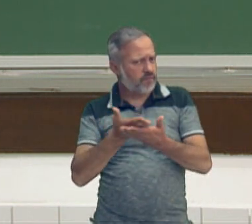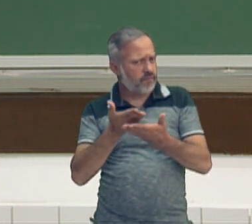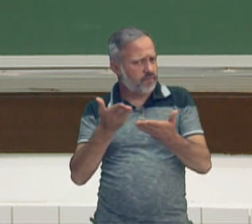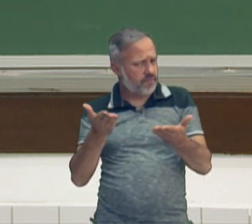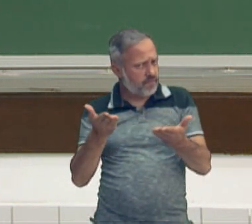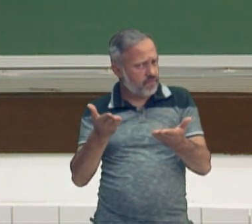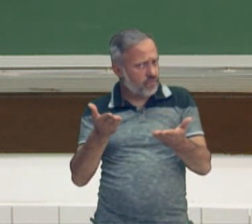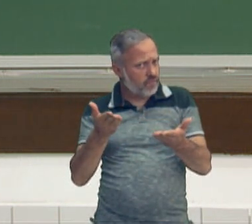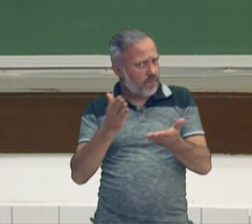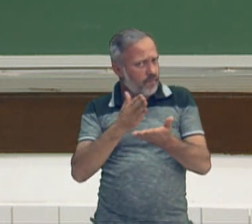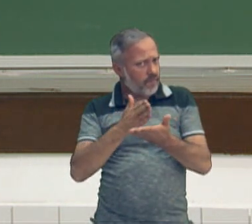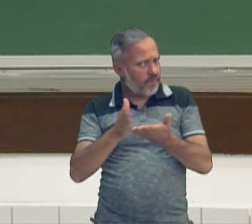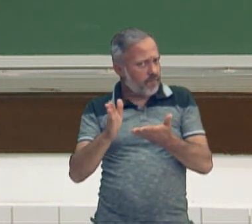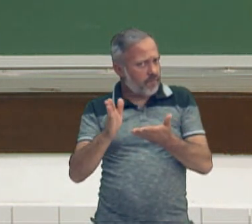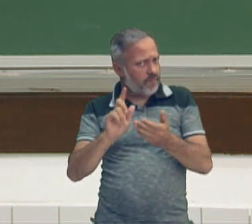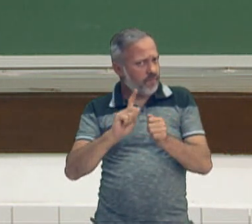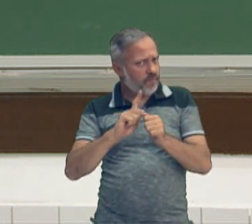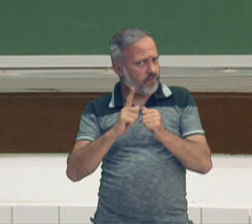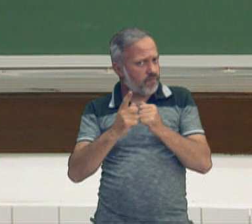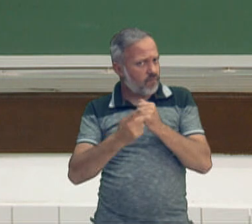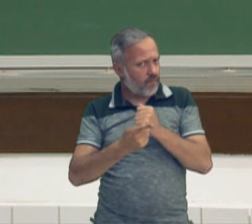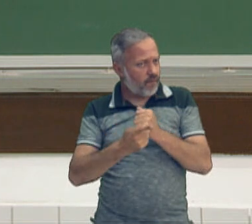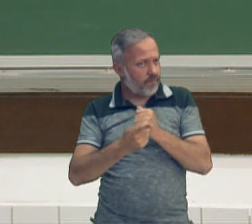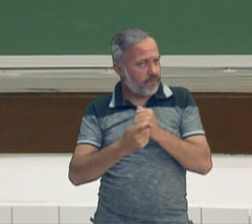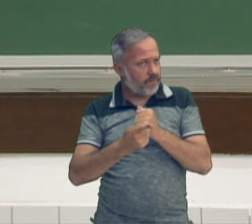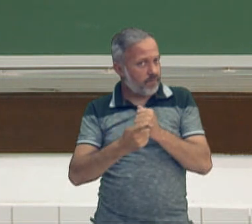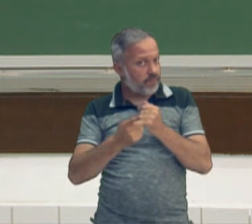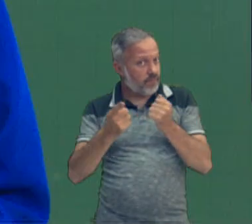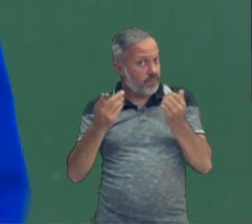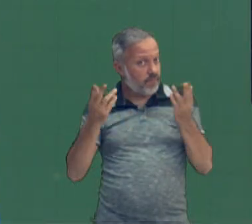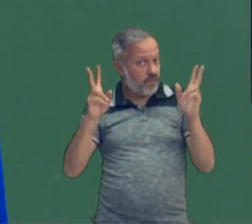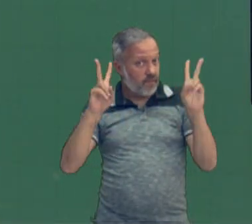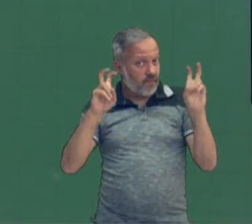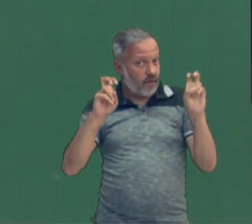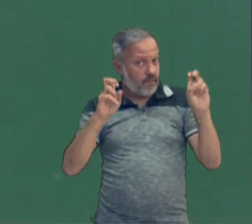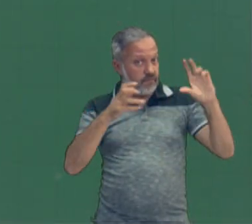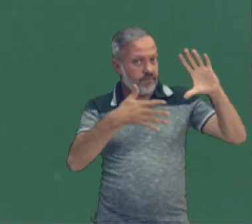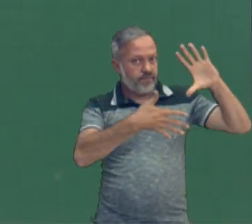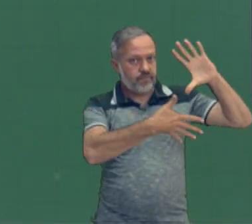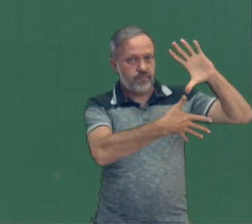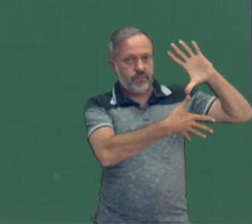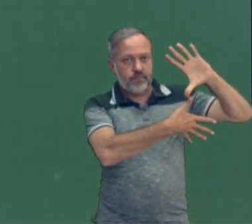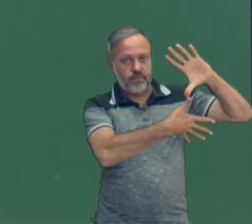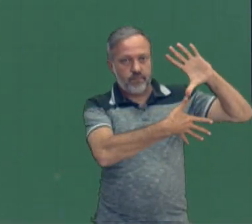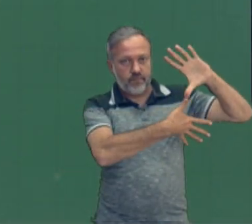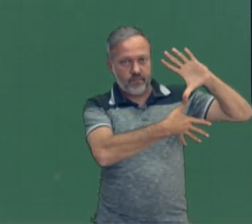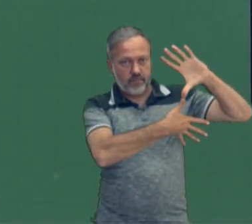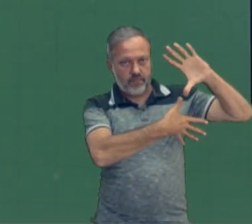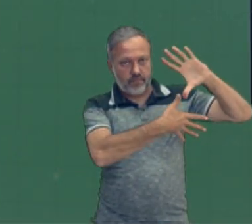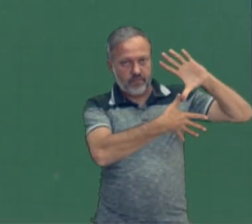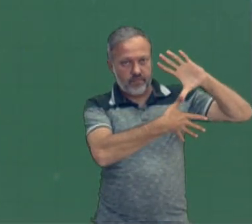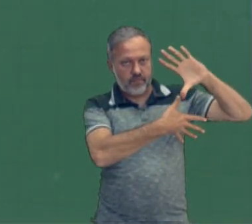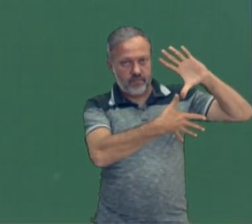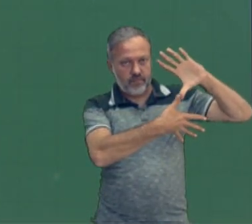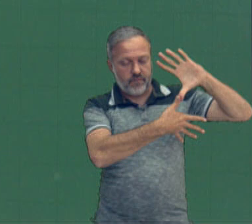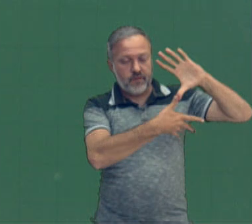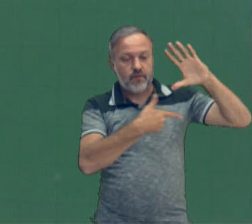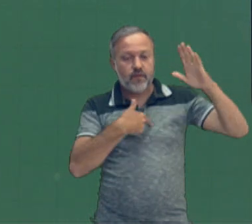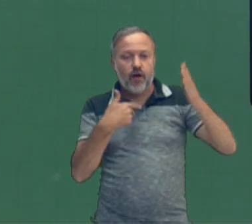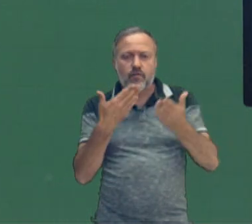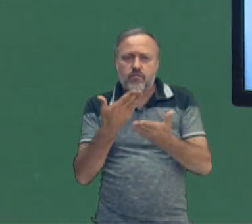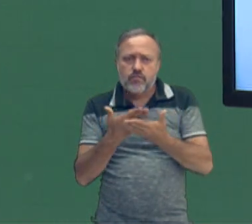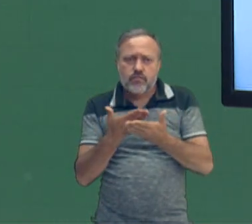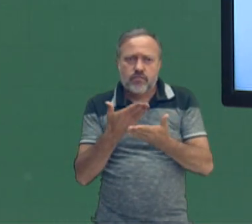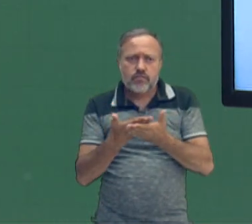Vamos nessa? Aula de hoje, América, estamos fazendo aí a introdução do estudo do continente americano. E